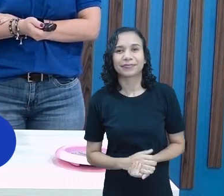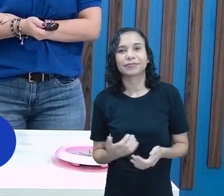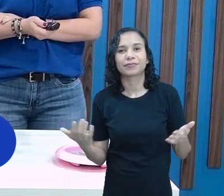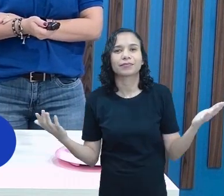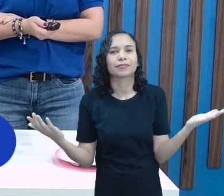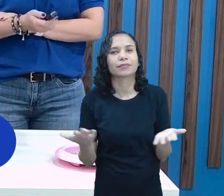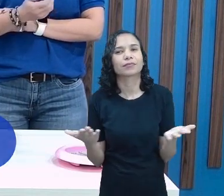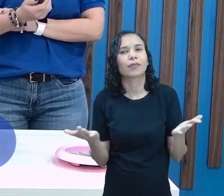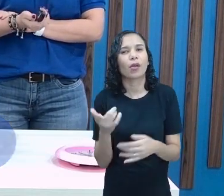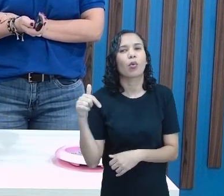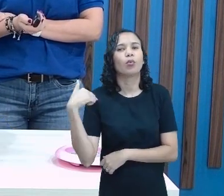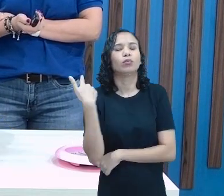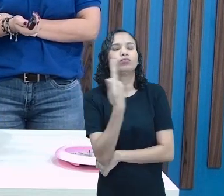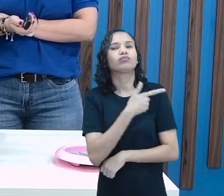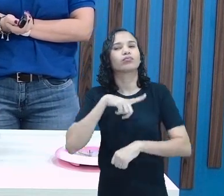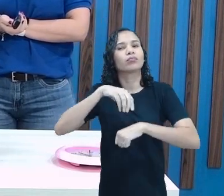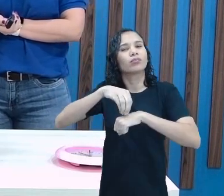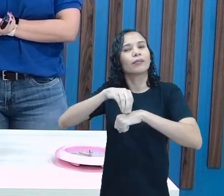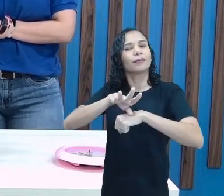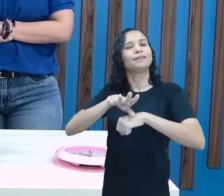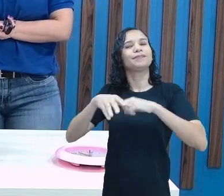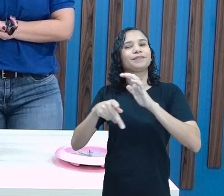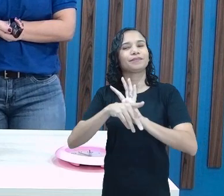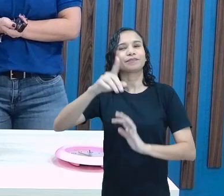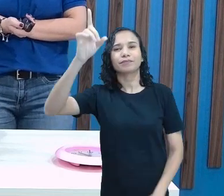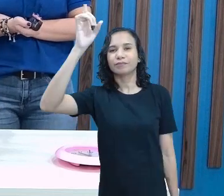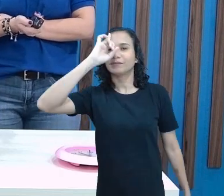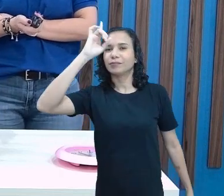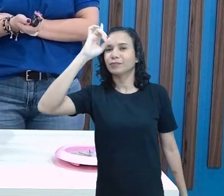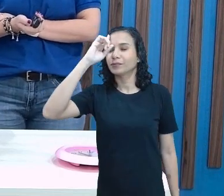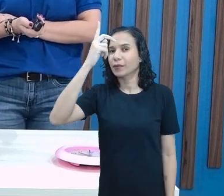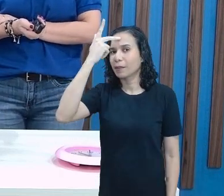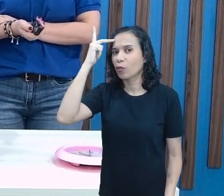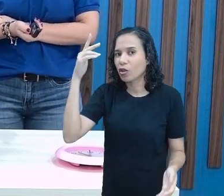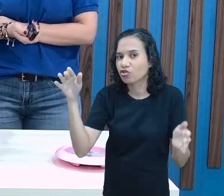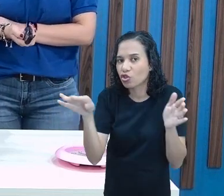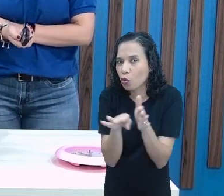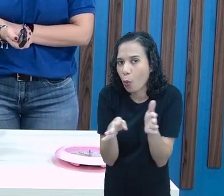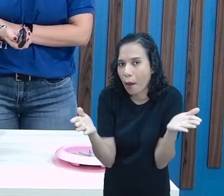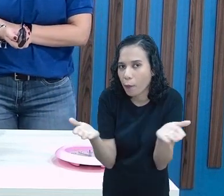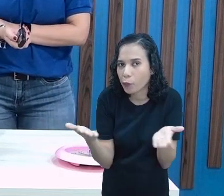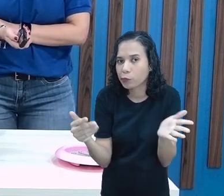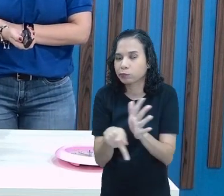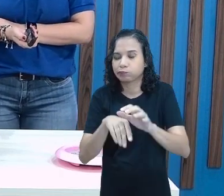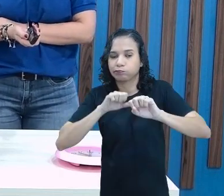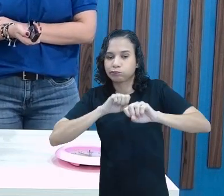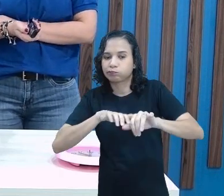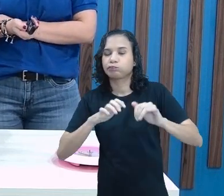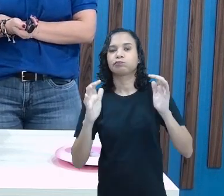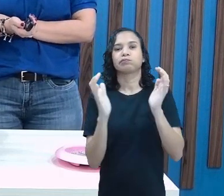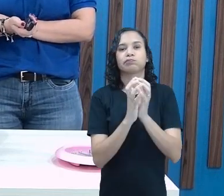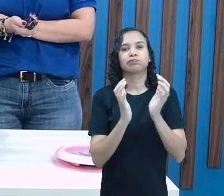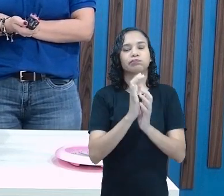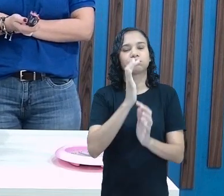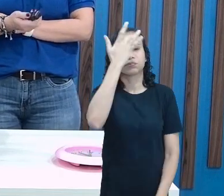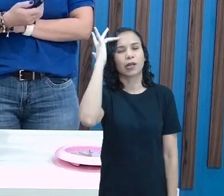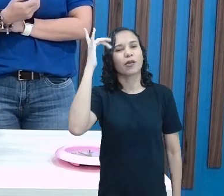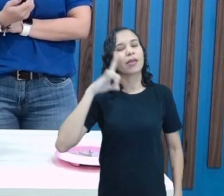E agora vamos aos nossos recadinhos diários, né? Para quem está chegando agora no Educa Recife, para quem